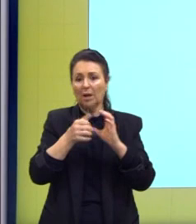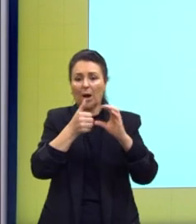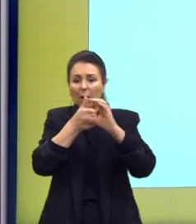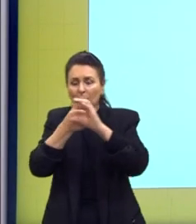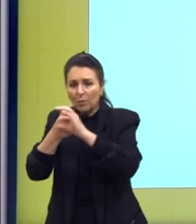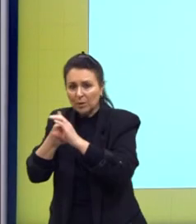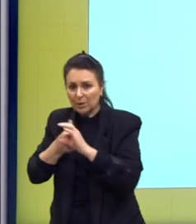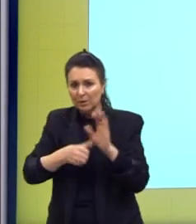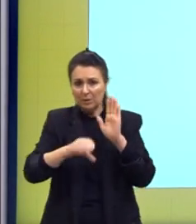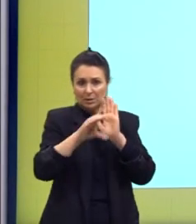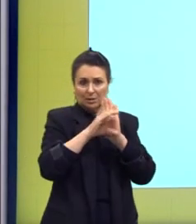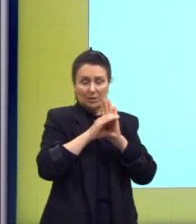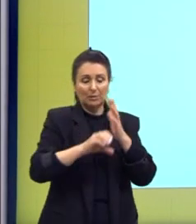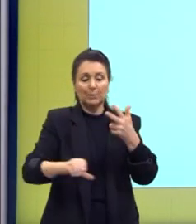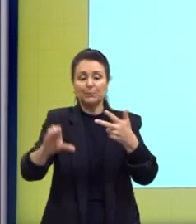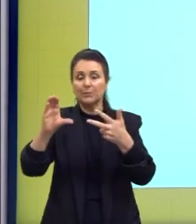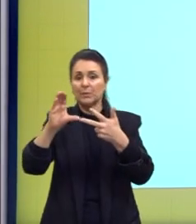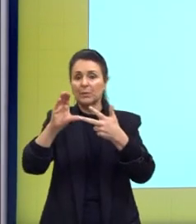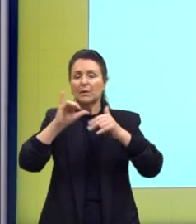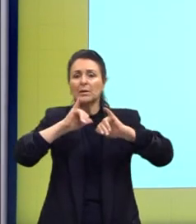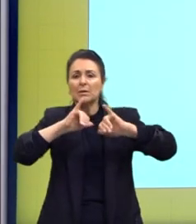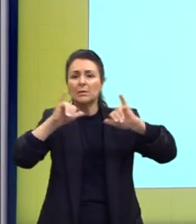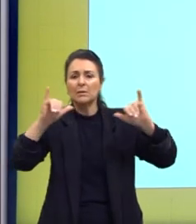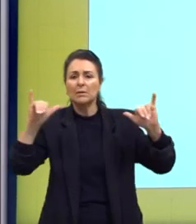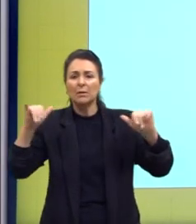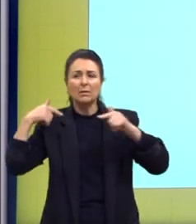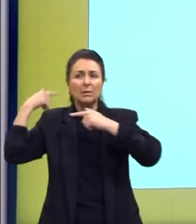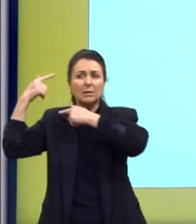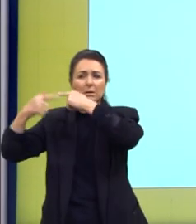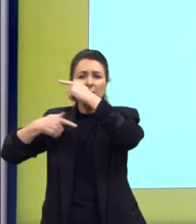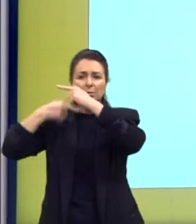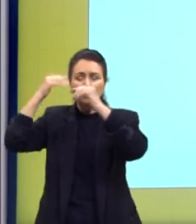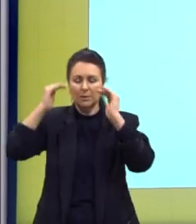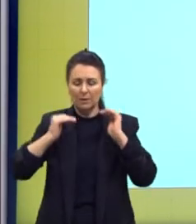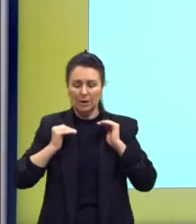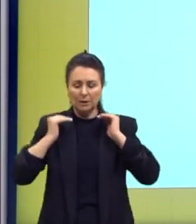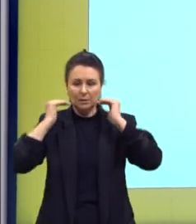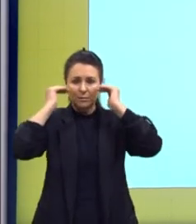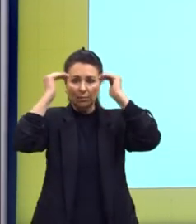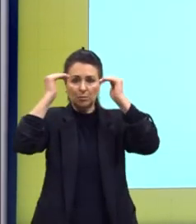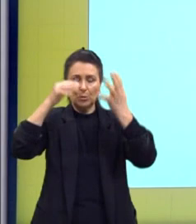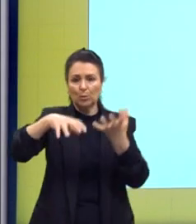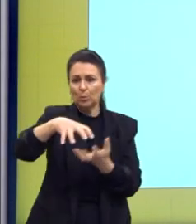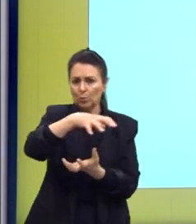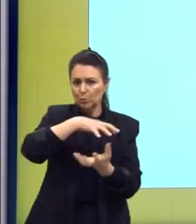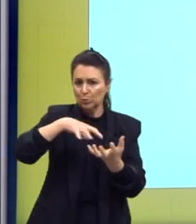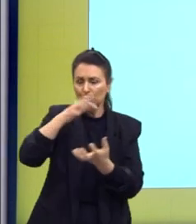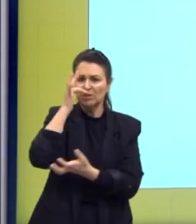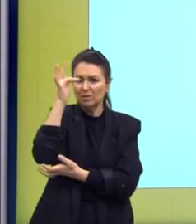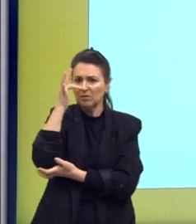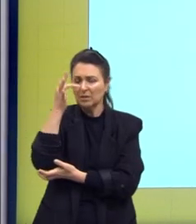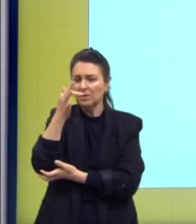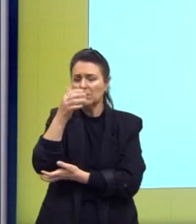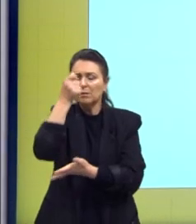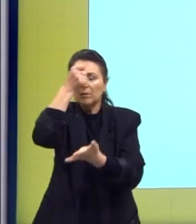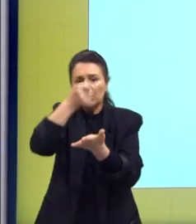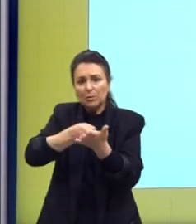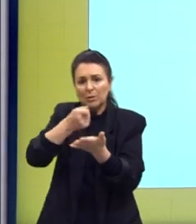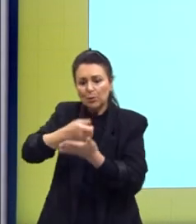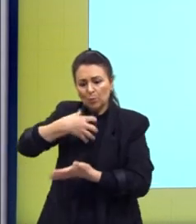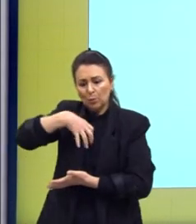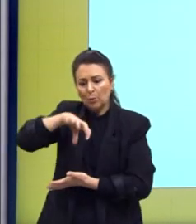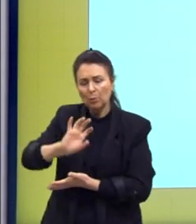nascer divulgação de costumes aristocráticos e os revolucionários franceses eles estavam lutando